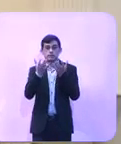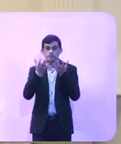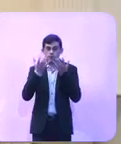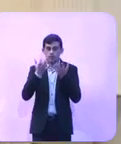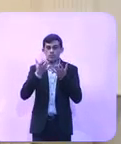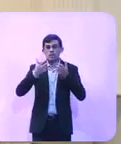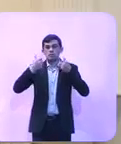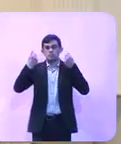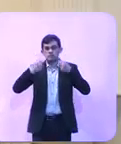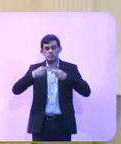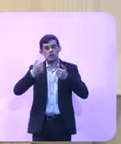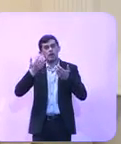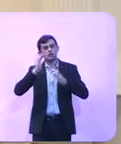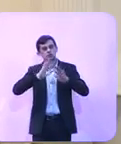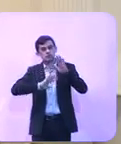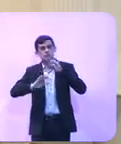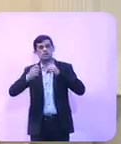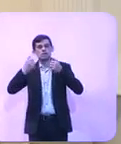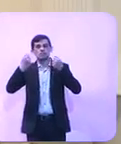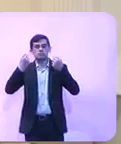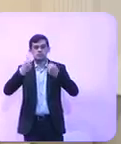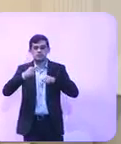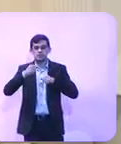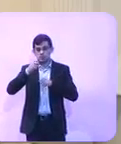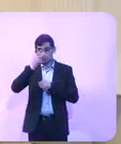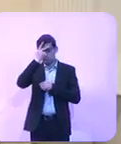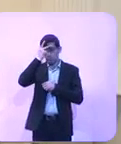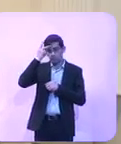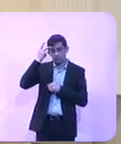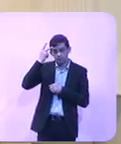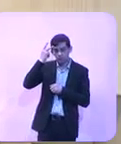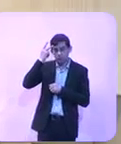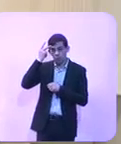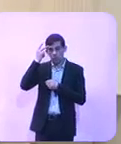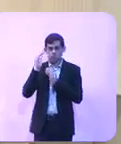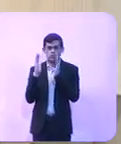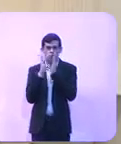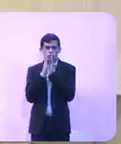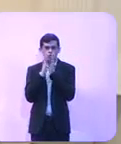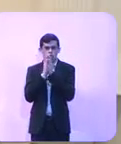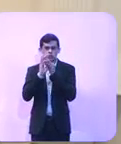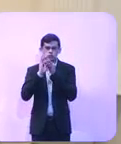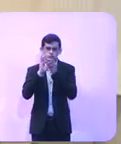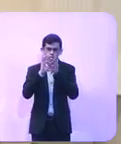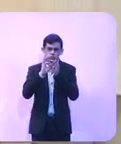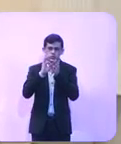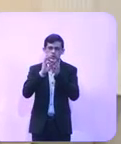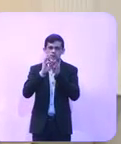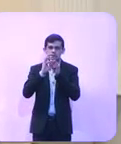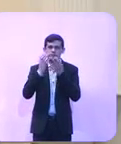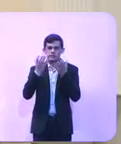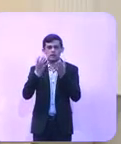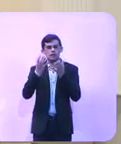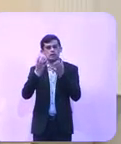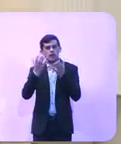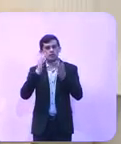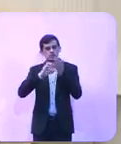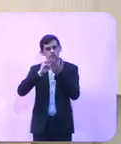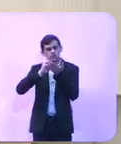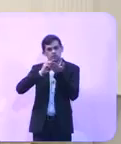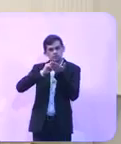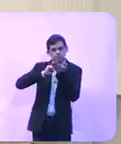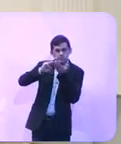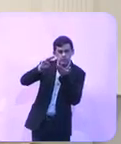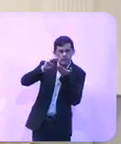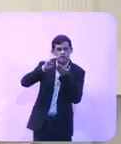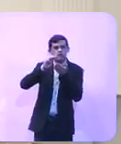alguém fale com você, se você hoje precisa que alguém ore por você, você quer ouvir a voz de alguém, você